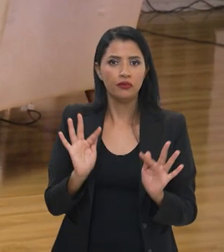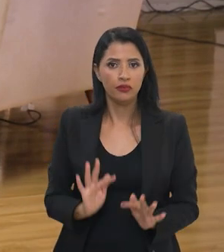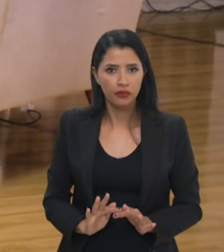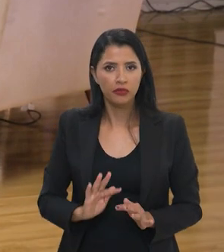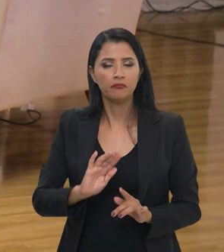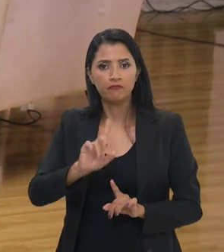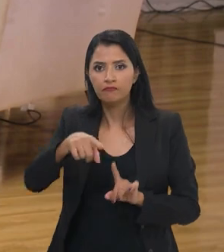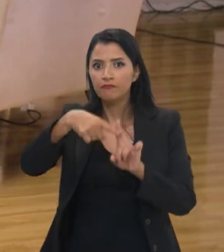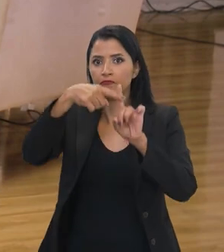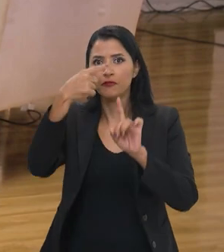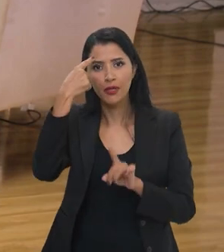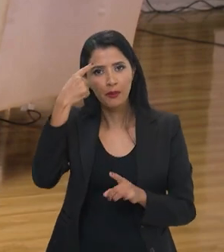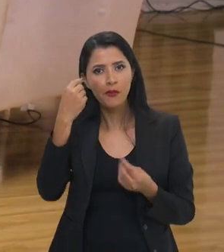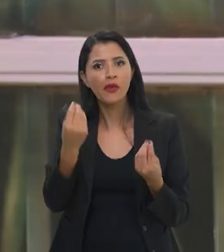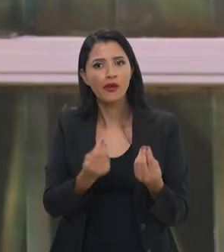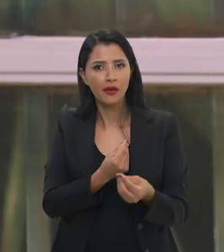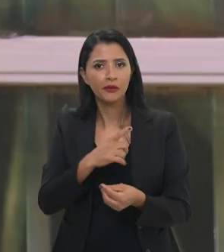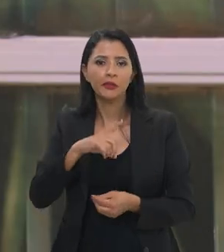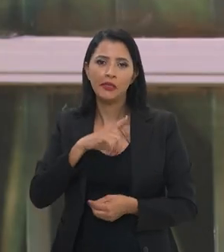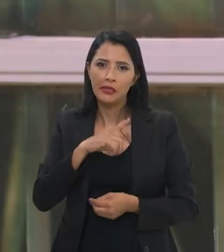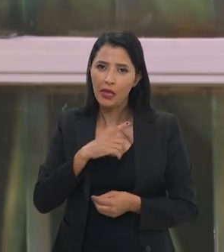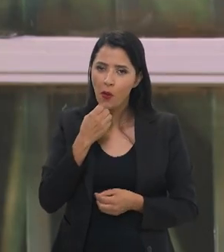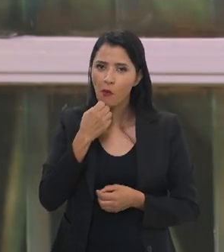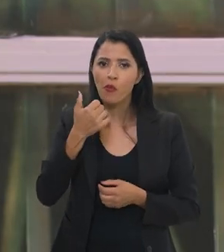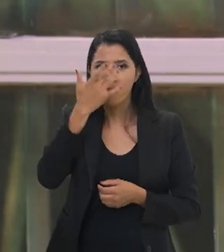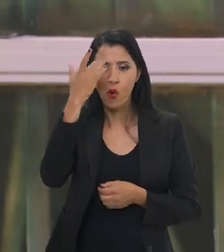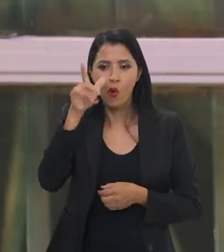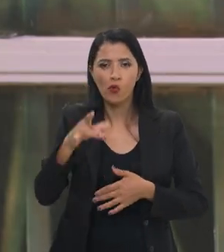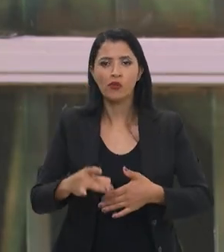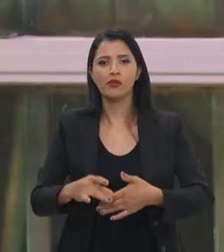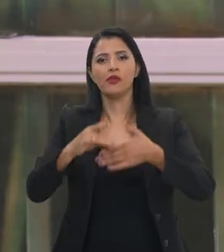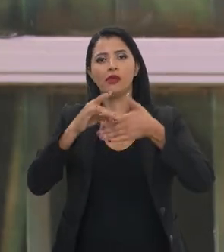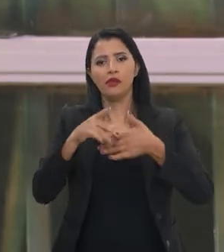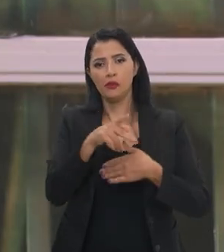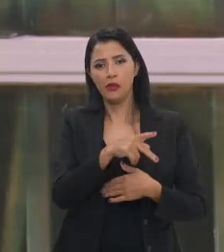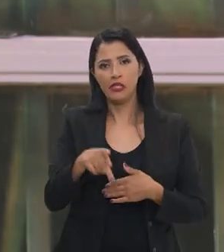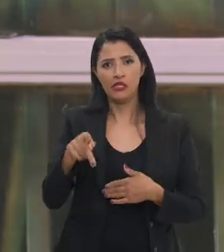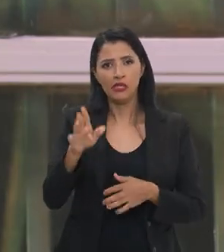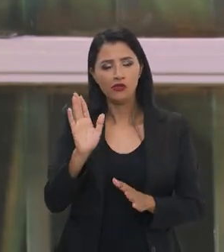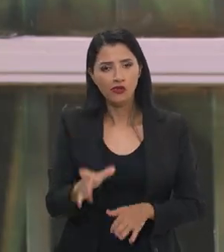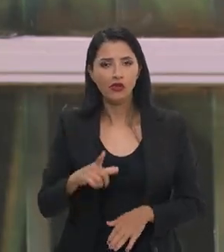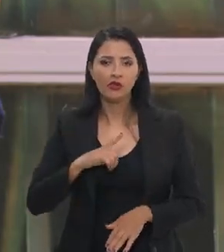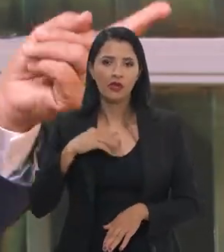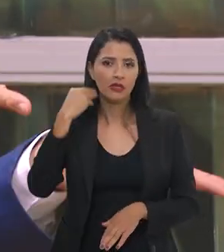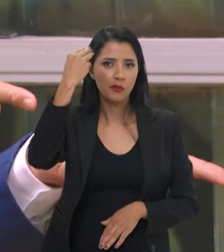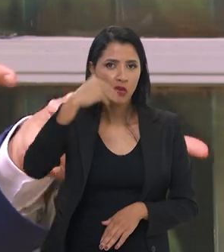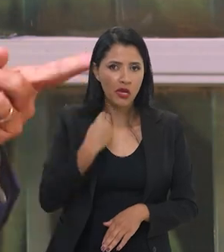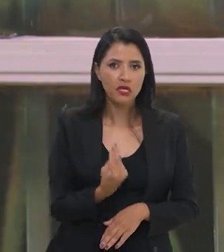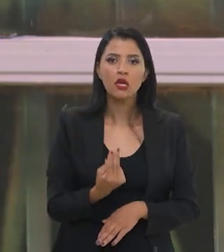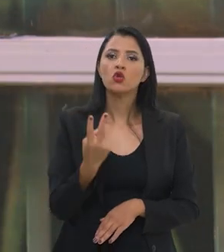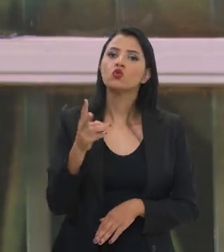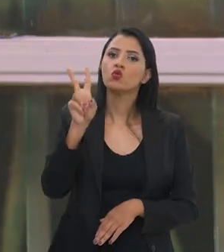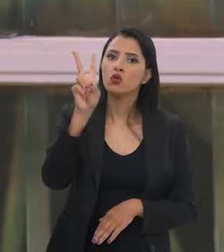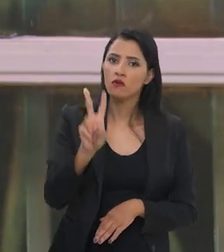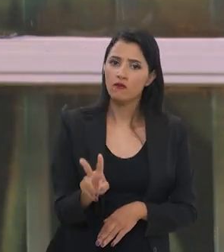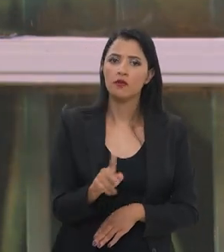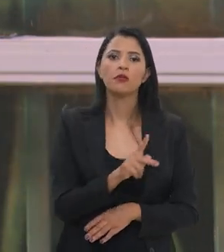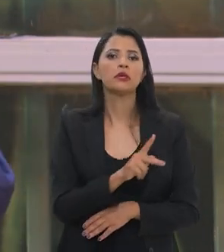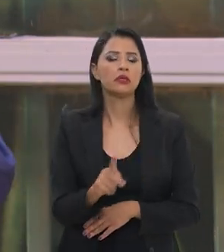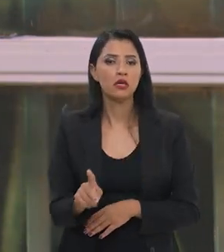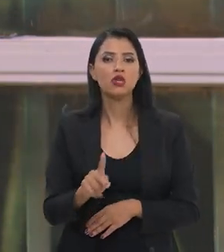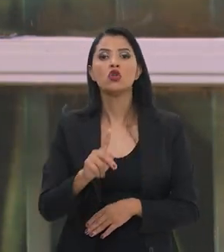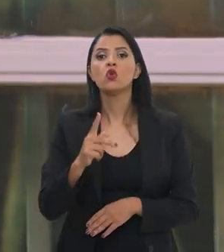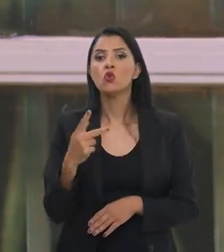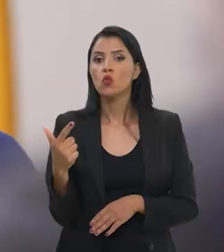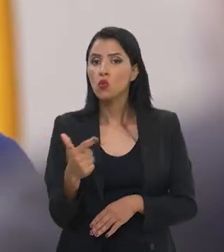tô e com muito otimismo temos um bom timoneiro um presidente com a experiência já de dois mandato